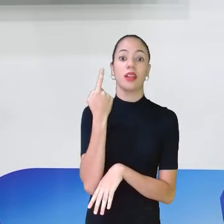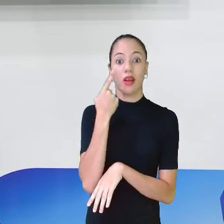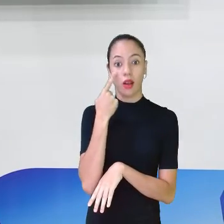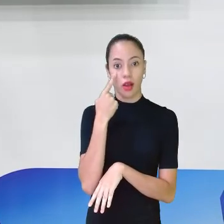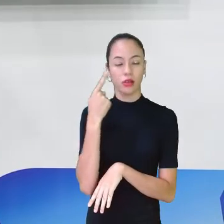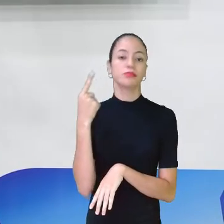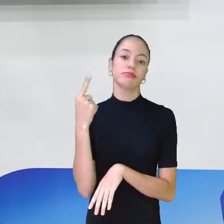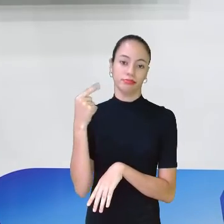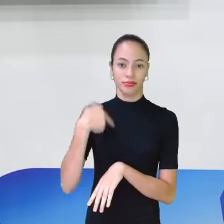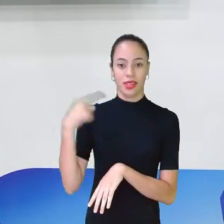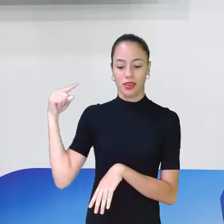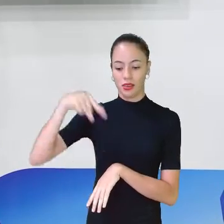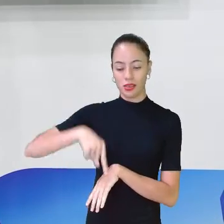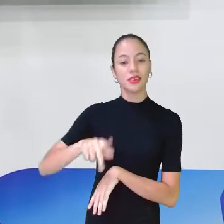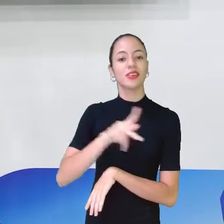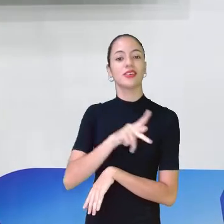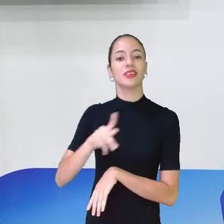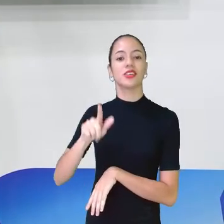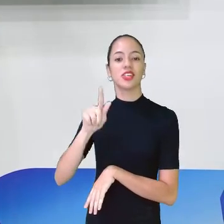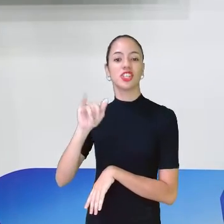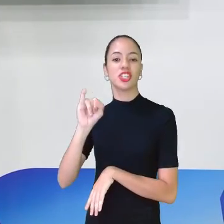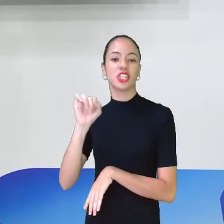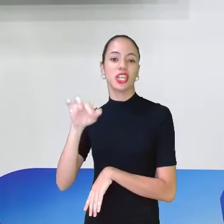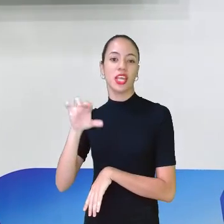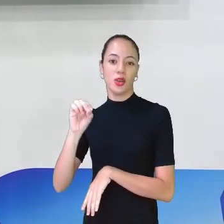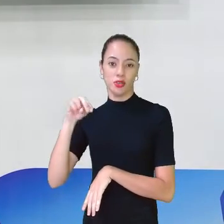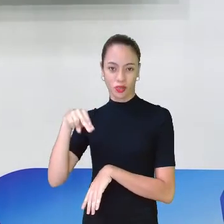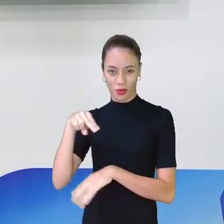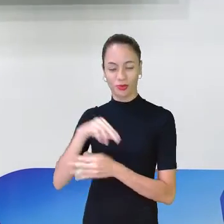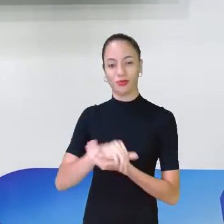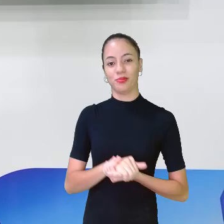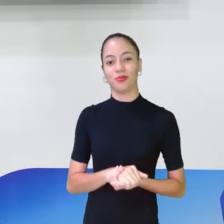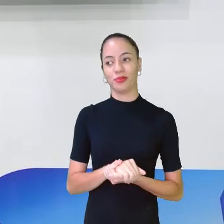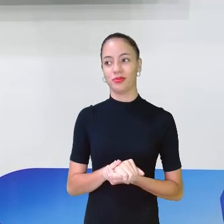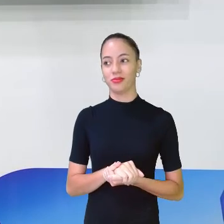ó, professor Gilson Soares, o rapaz.